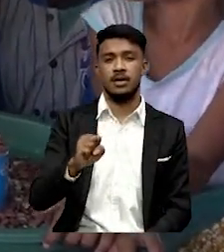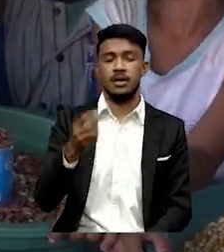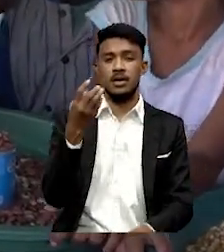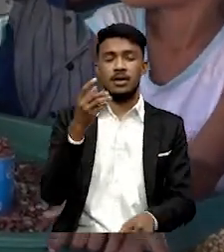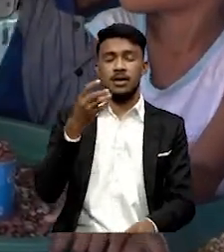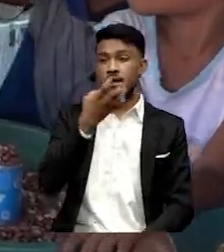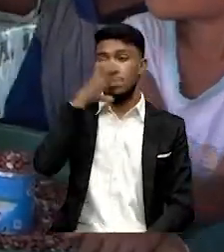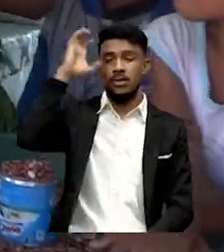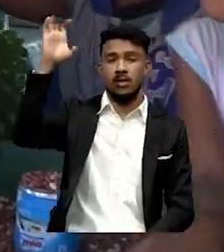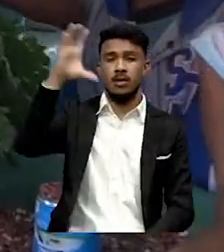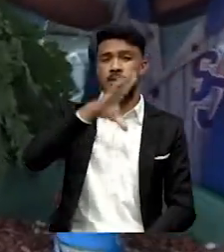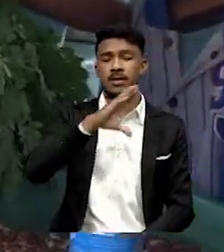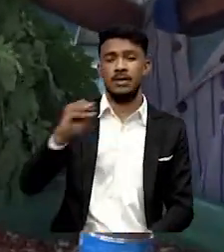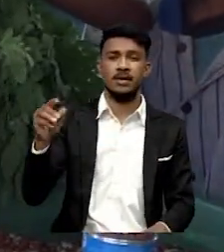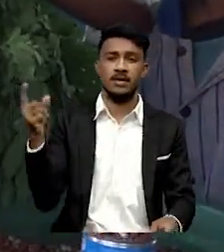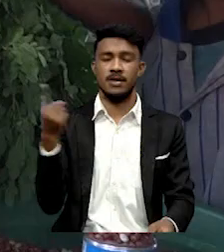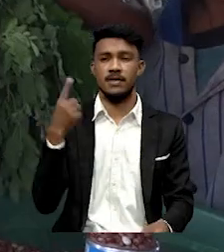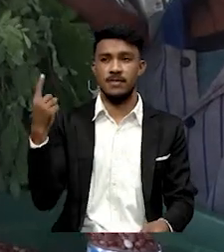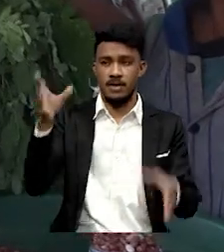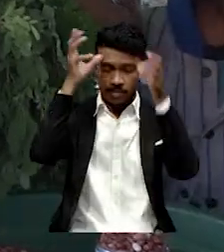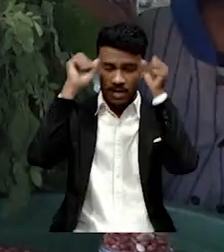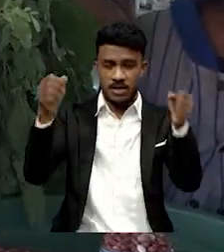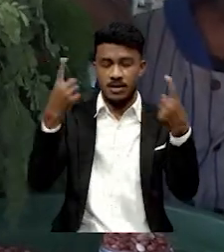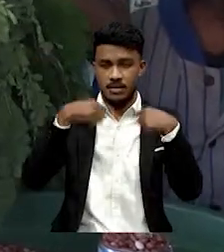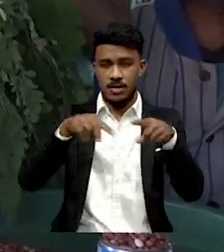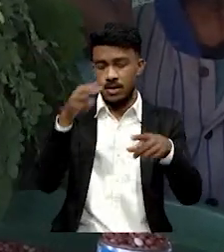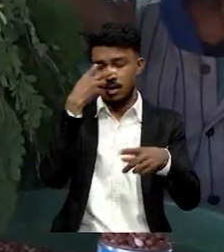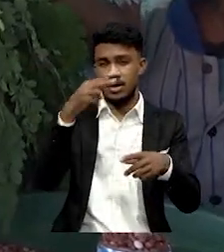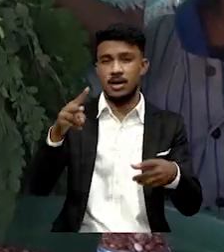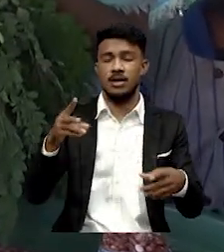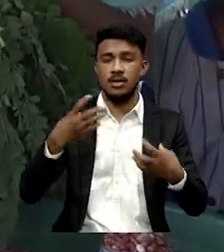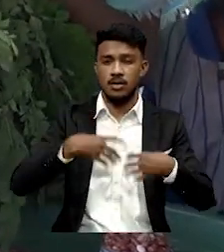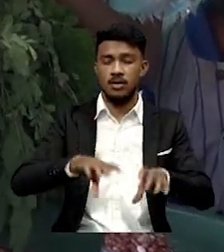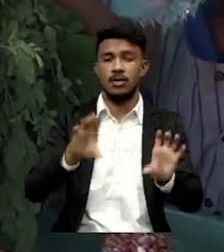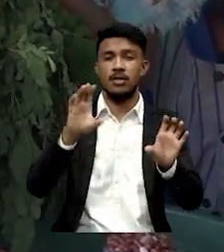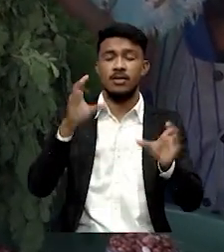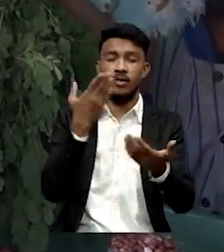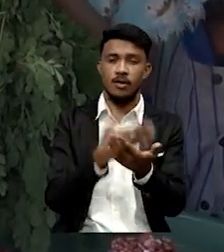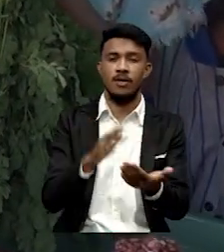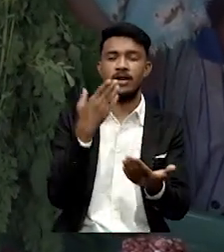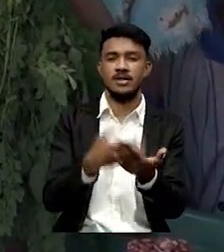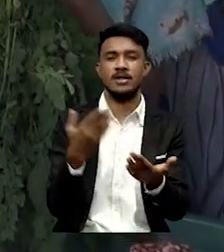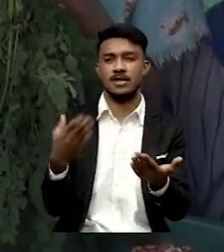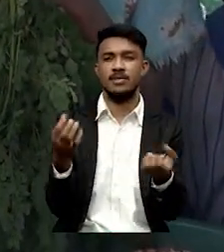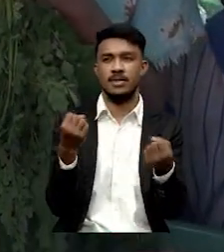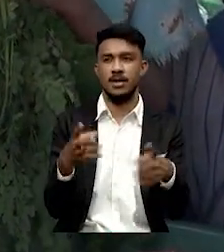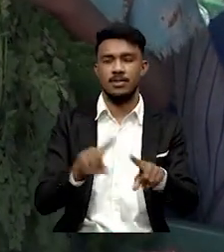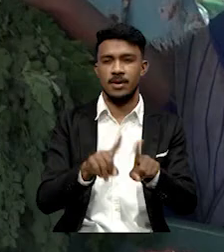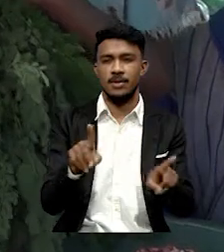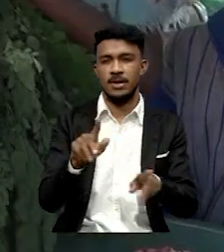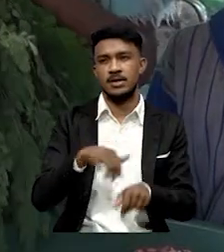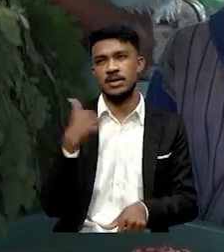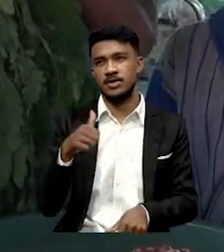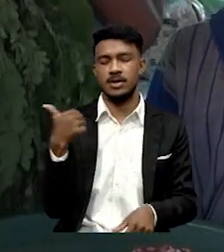né? Presidente, da nema tu langsung mai hola sasam povo ki kon ya sasane dala barakona. Mai sel sel ku